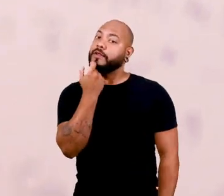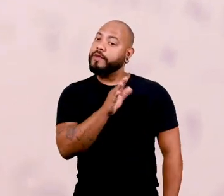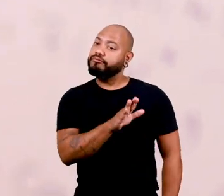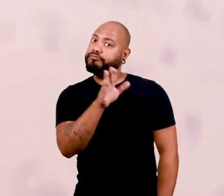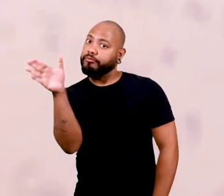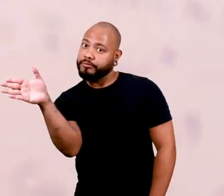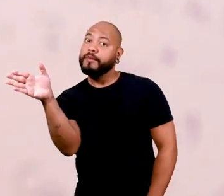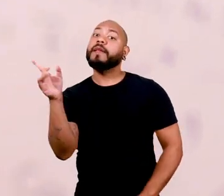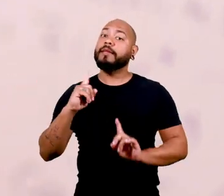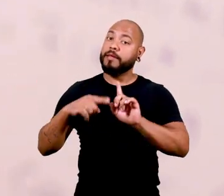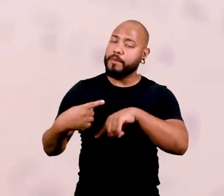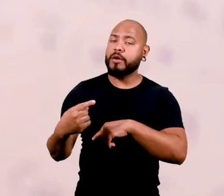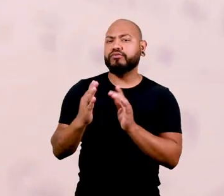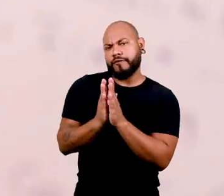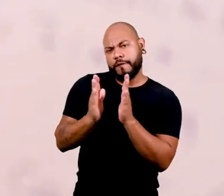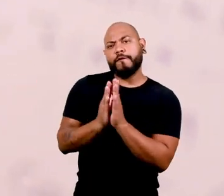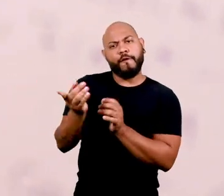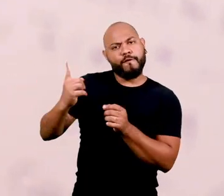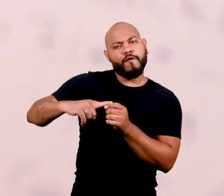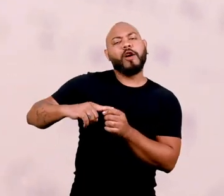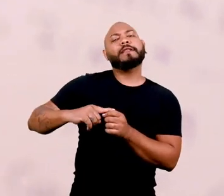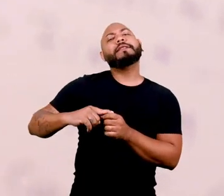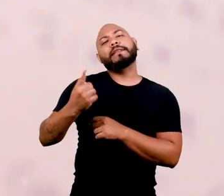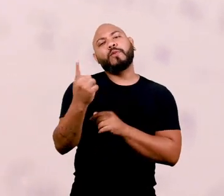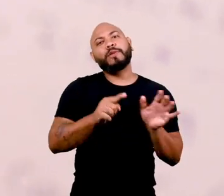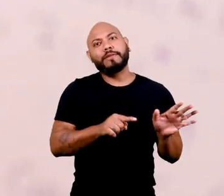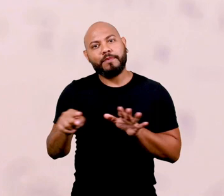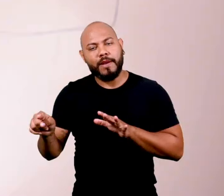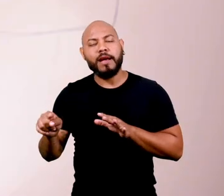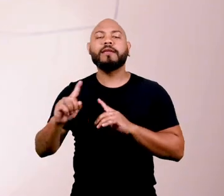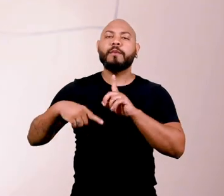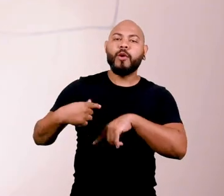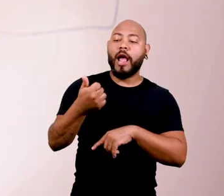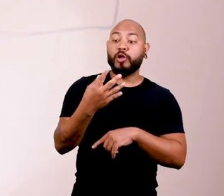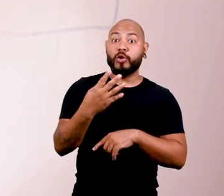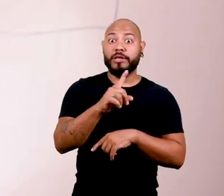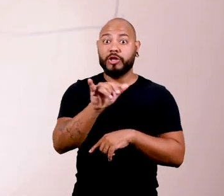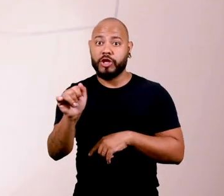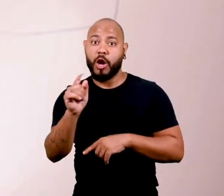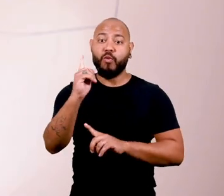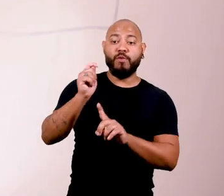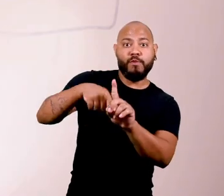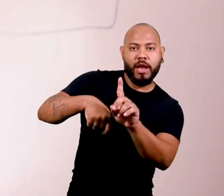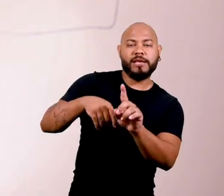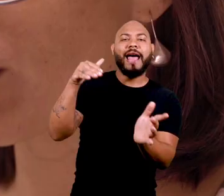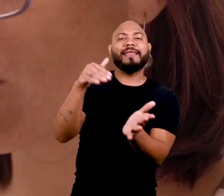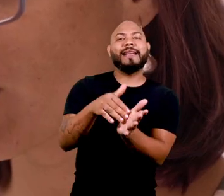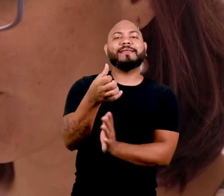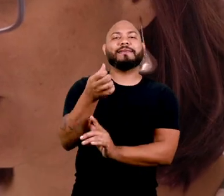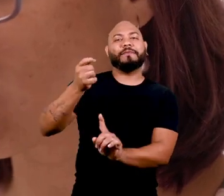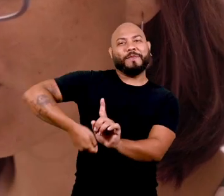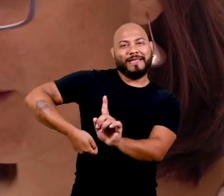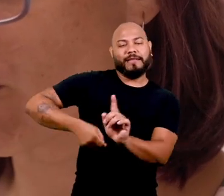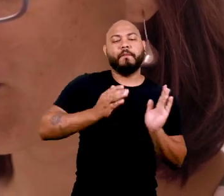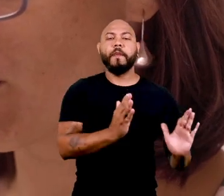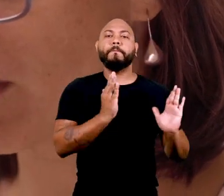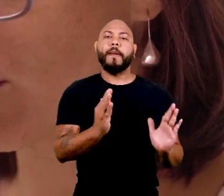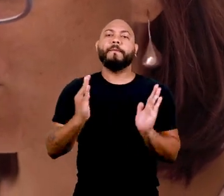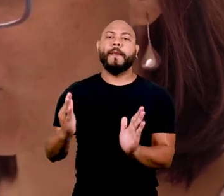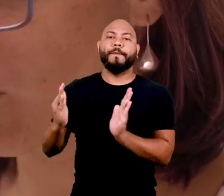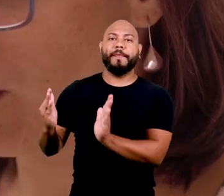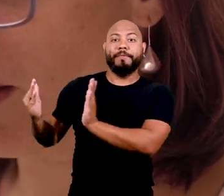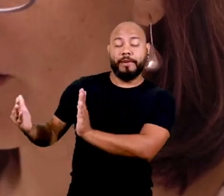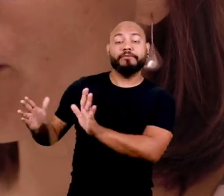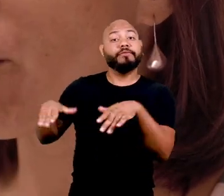sexta-feira e a gente pedia para ele voltar com 7 dias, 14 dias e uma vez por mês até 6 meses. O que a gente observou